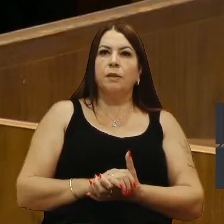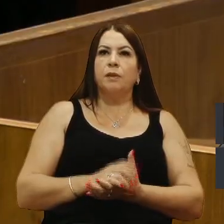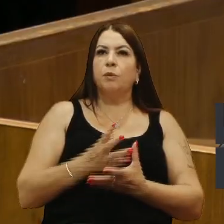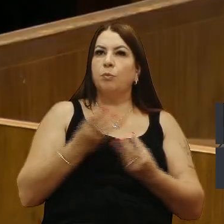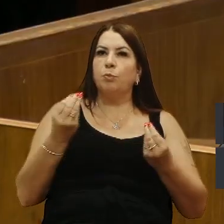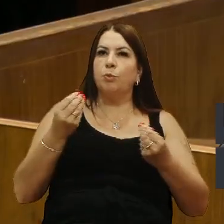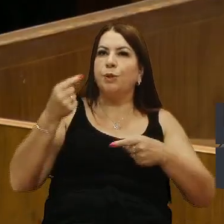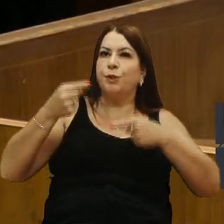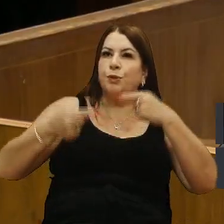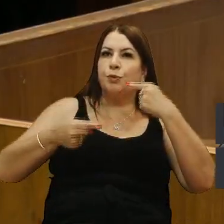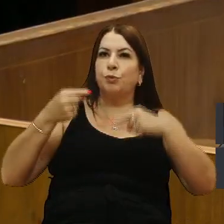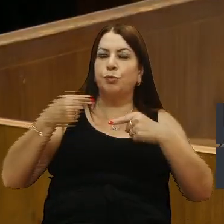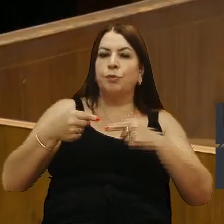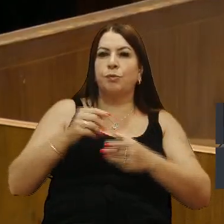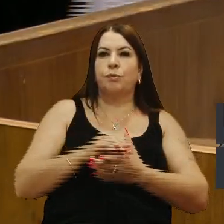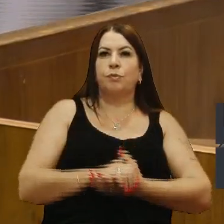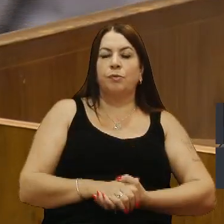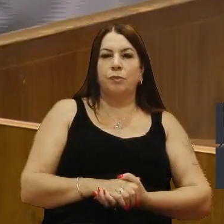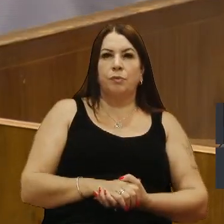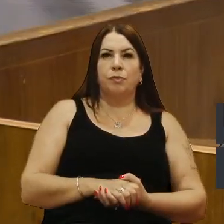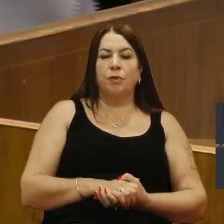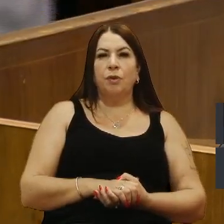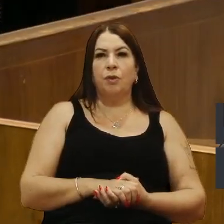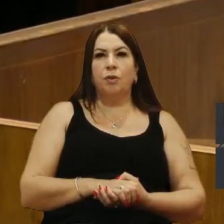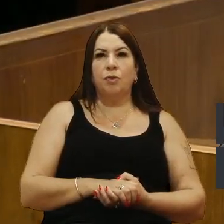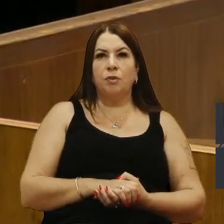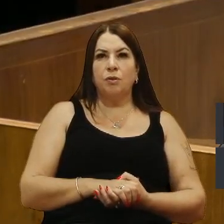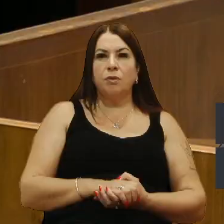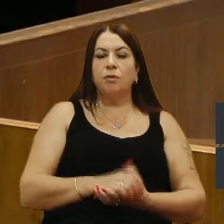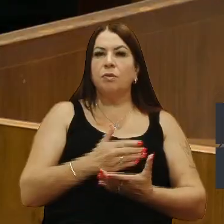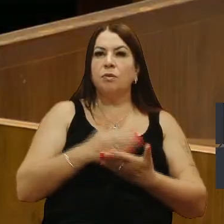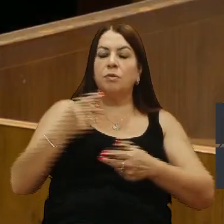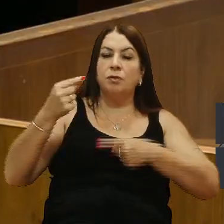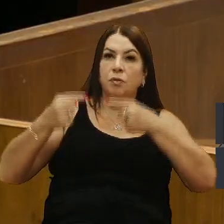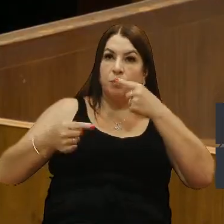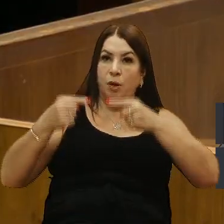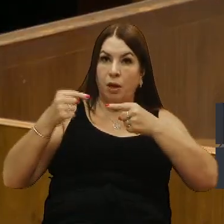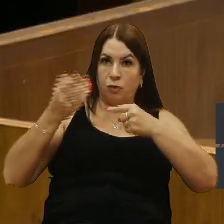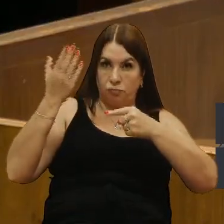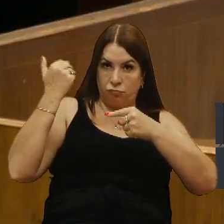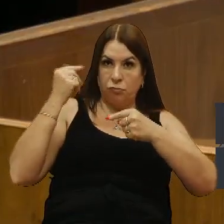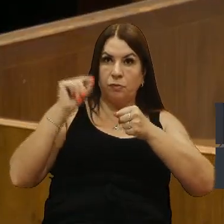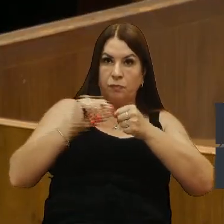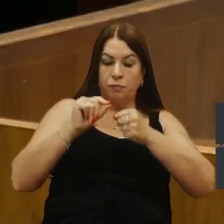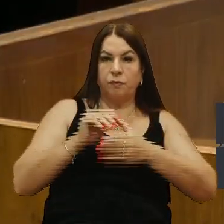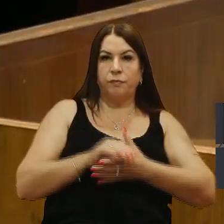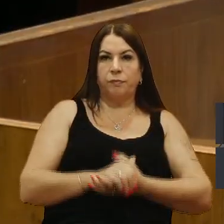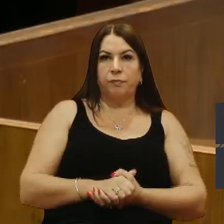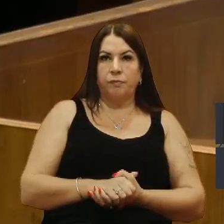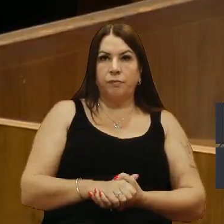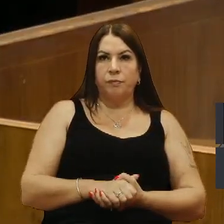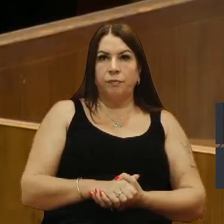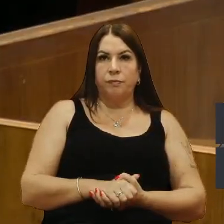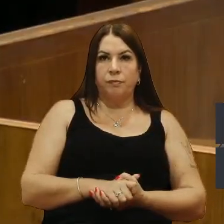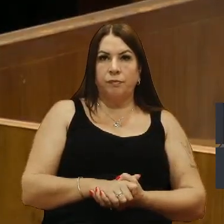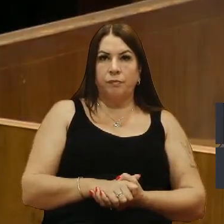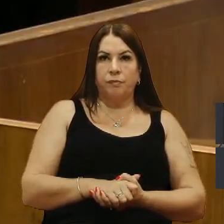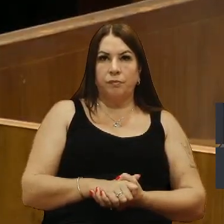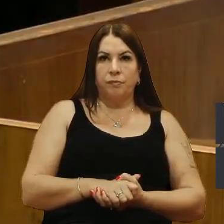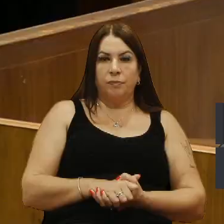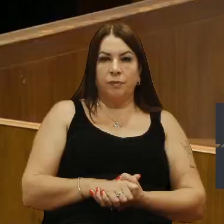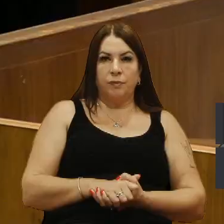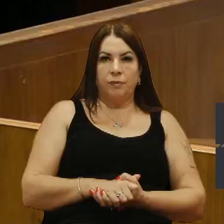bastante discussão. Ele foi fruto de um debate que foi feito, deixa